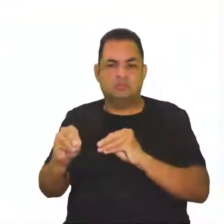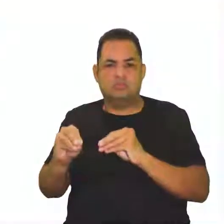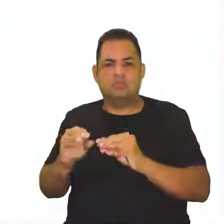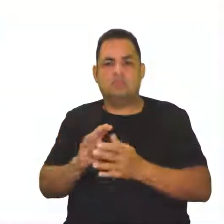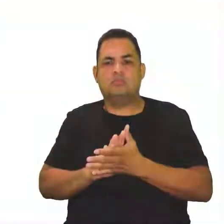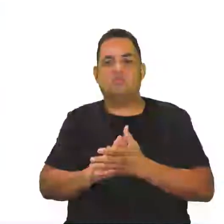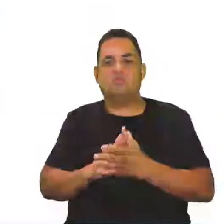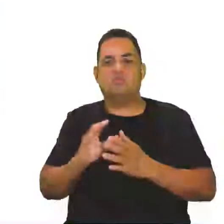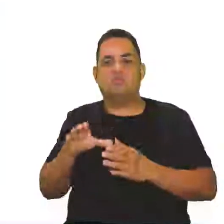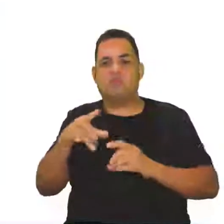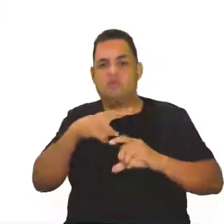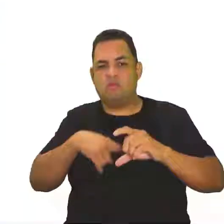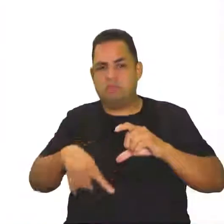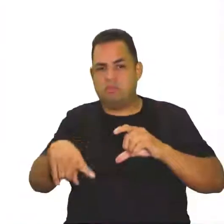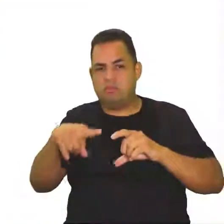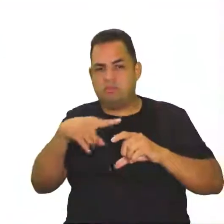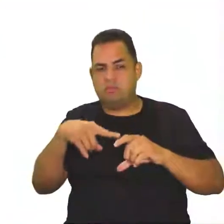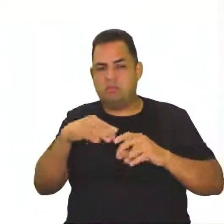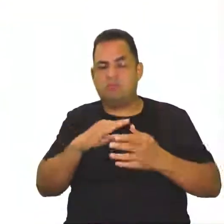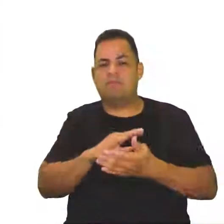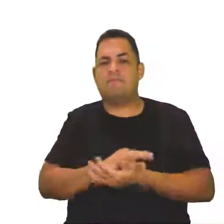do campo,